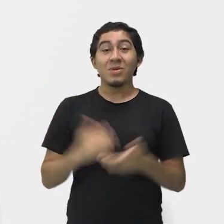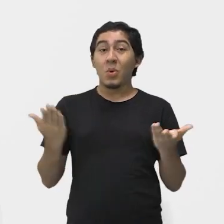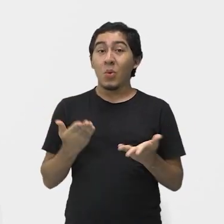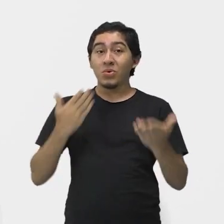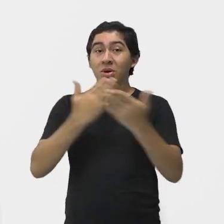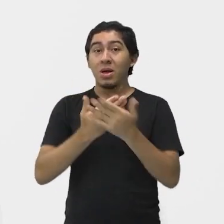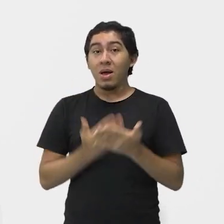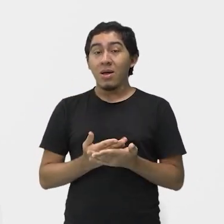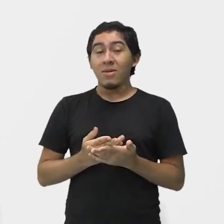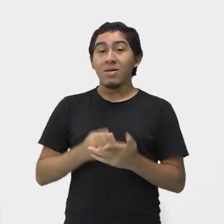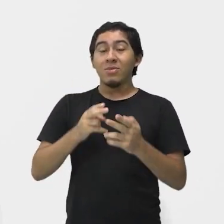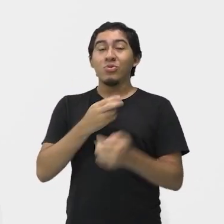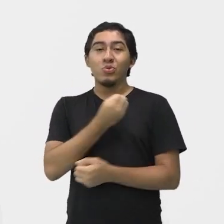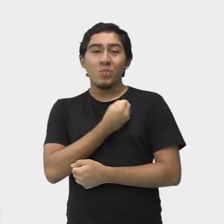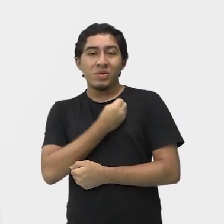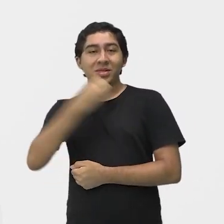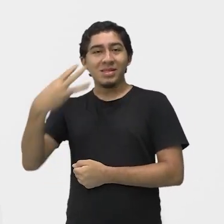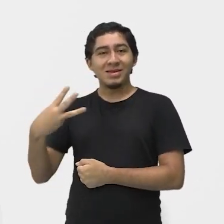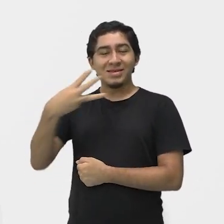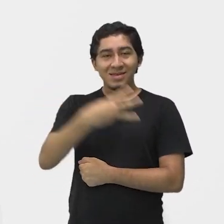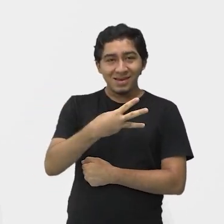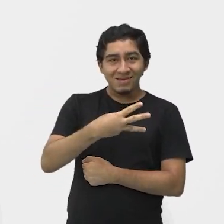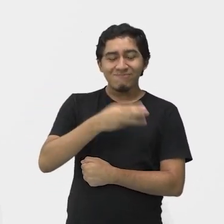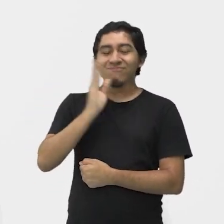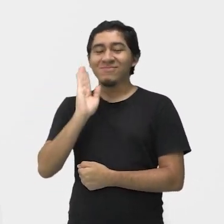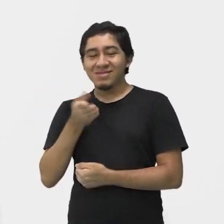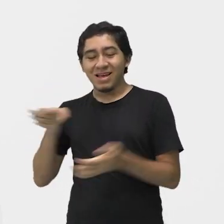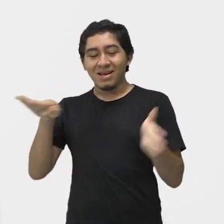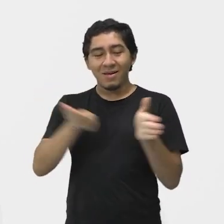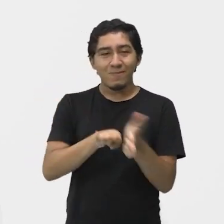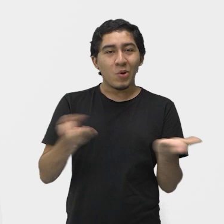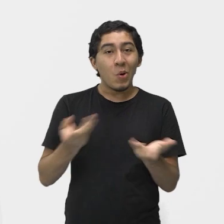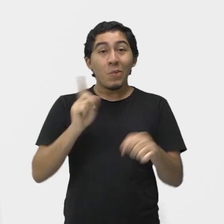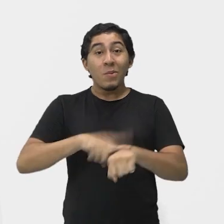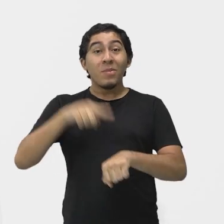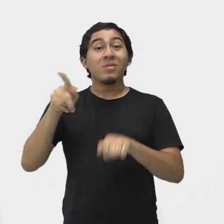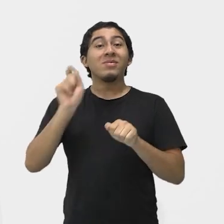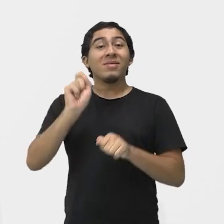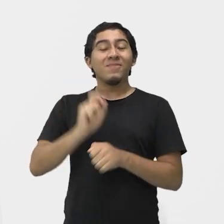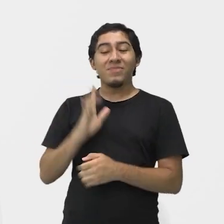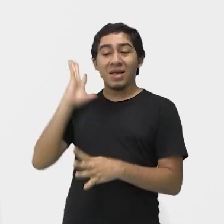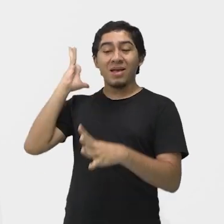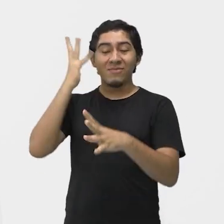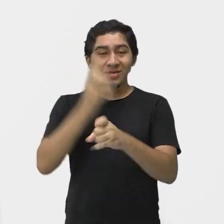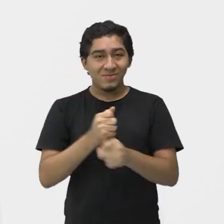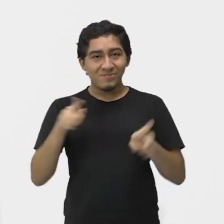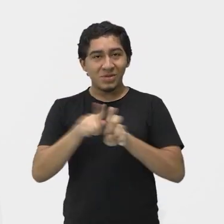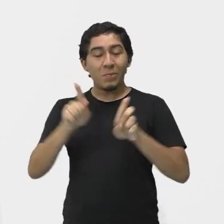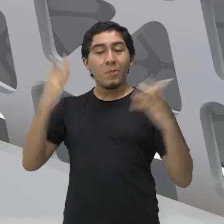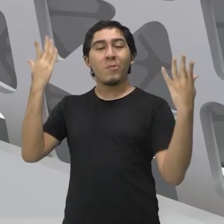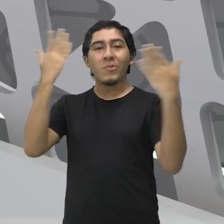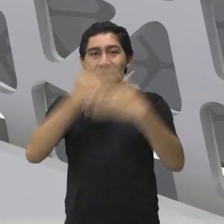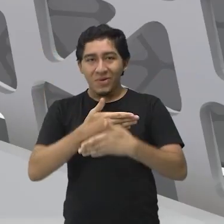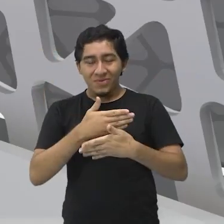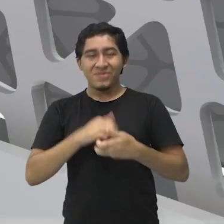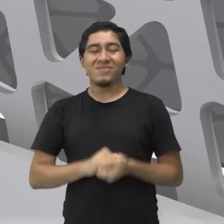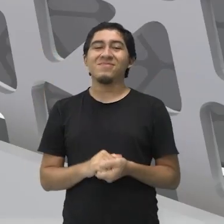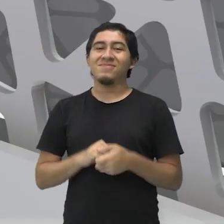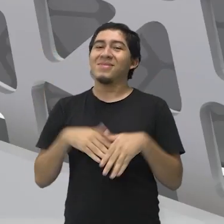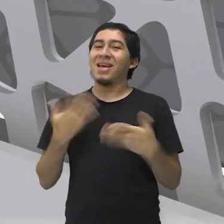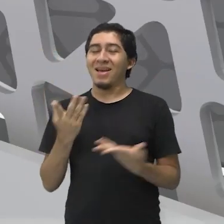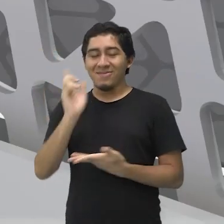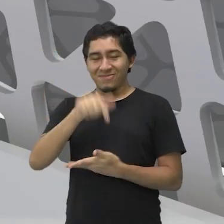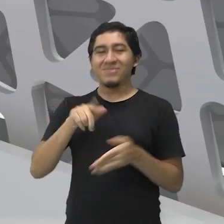Olha aí, chegou aquele momento da nossa revisão e avaliação.